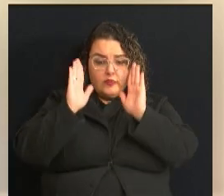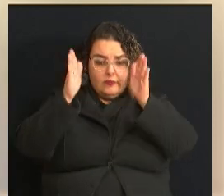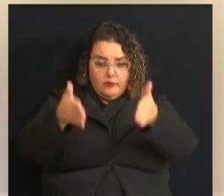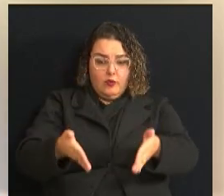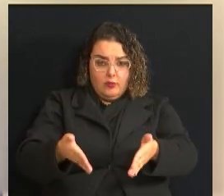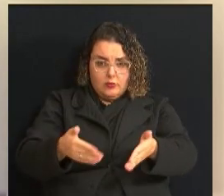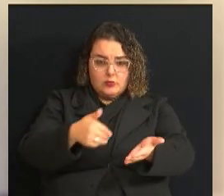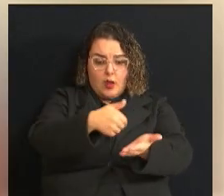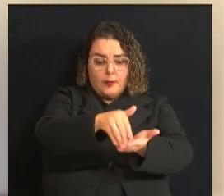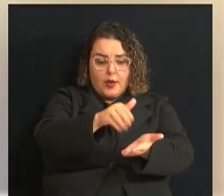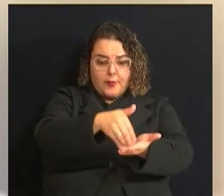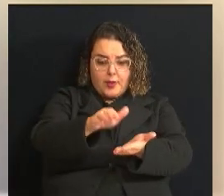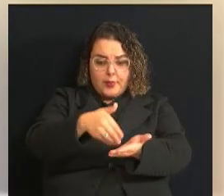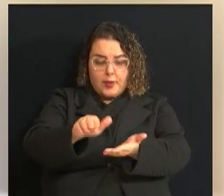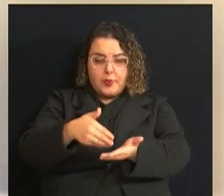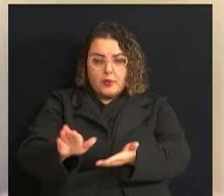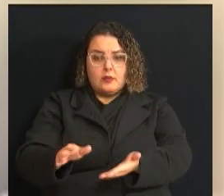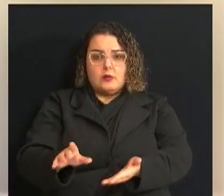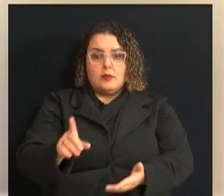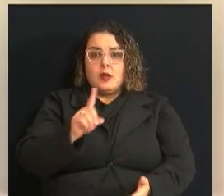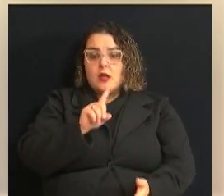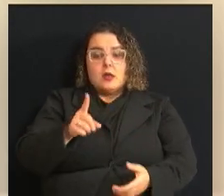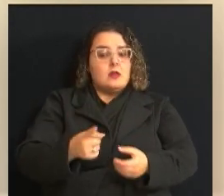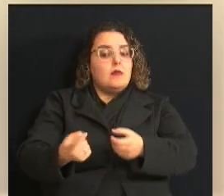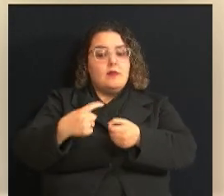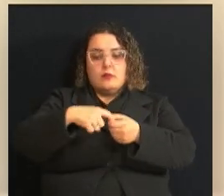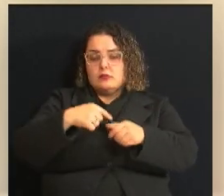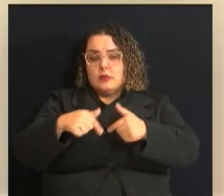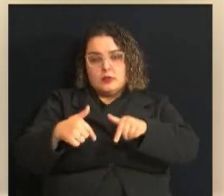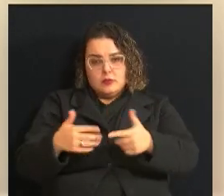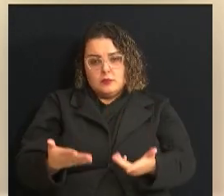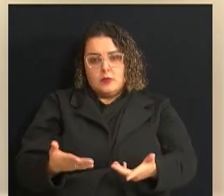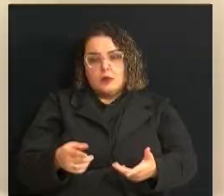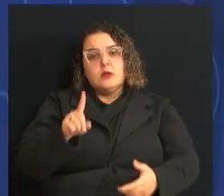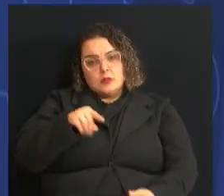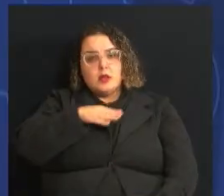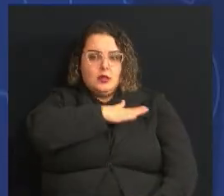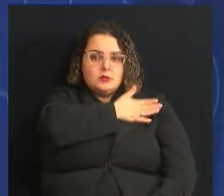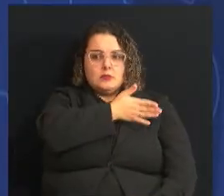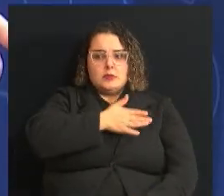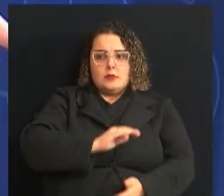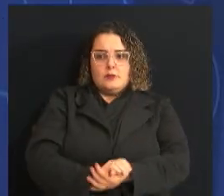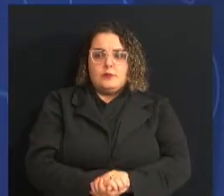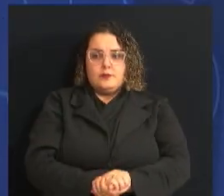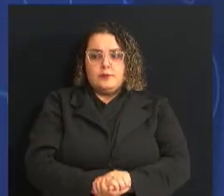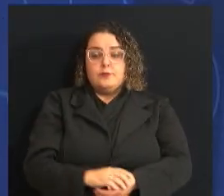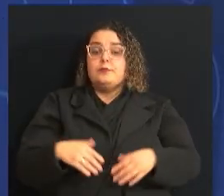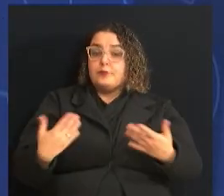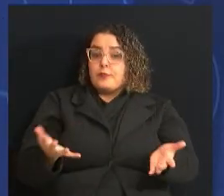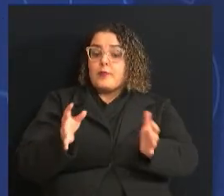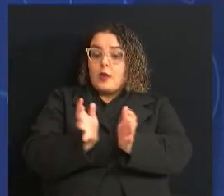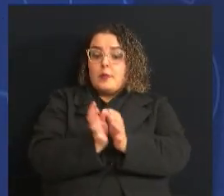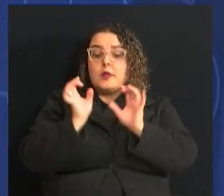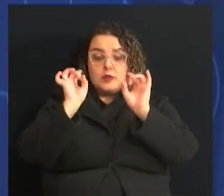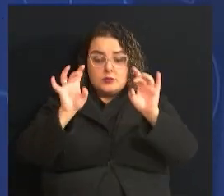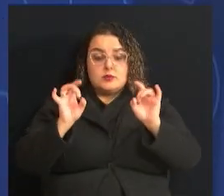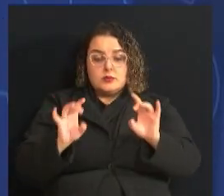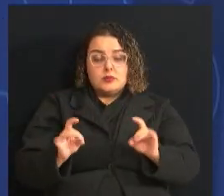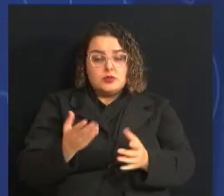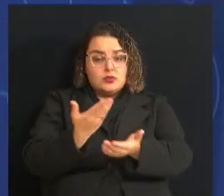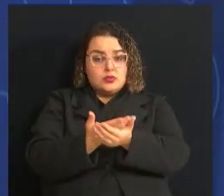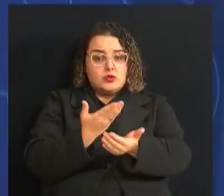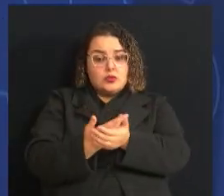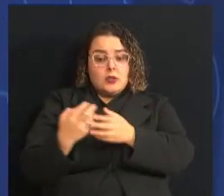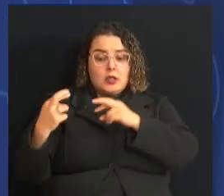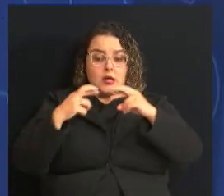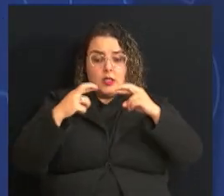demissão, não reempregaram essas pessoas, isso é discriminação. A Comissão Especial de Estudos, que analisa